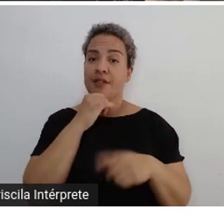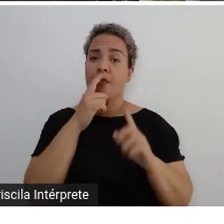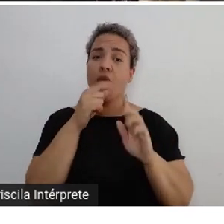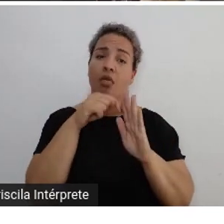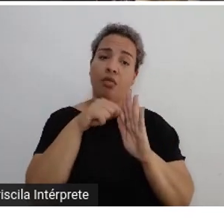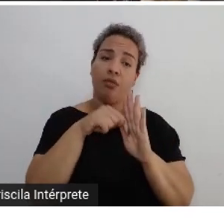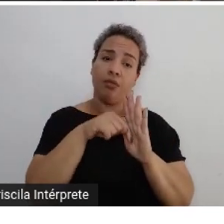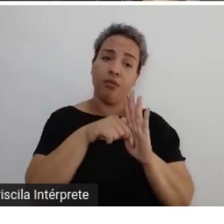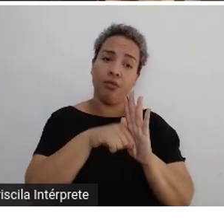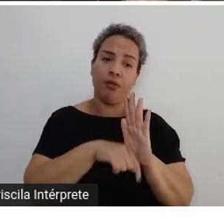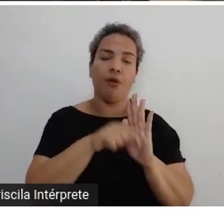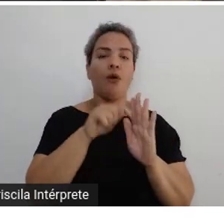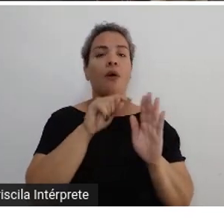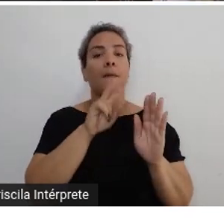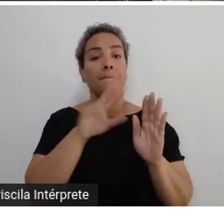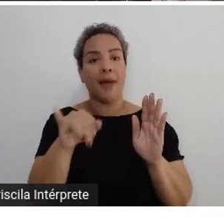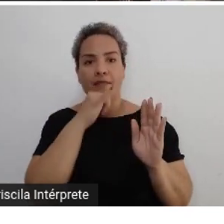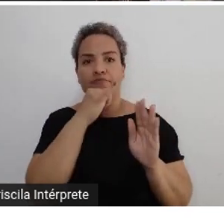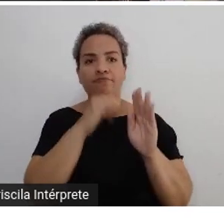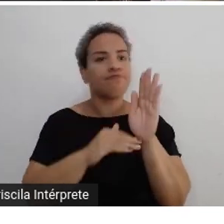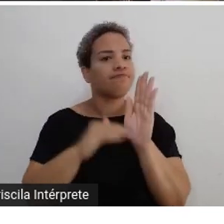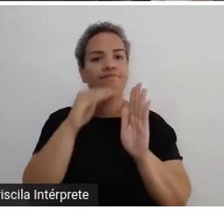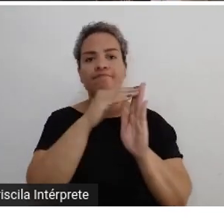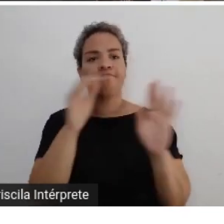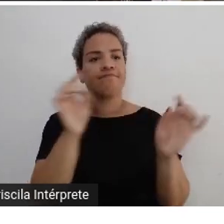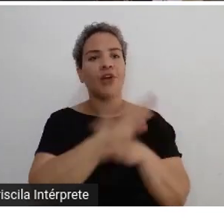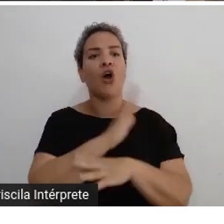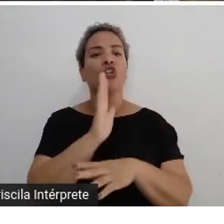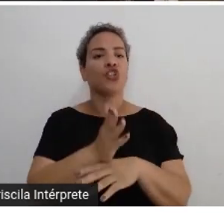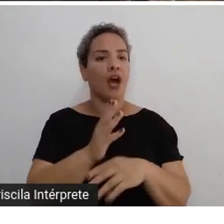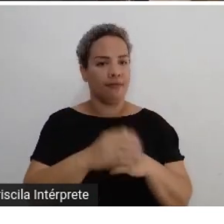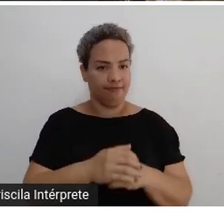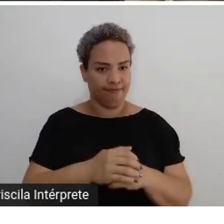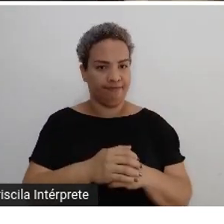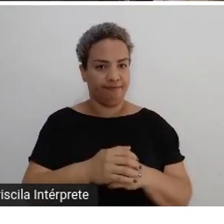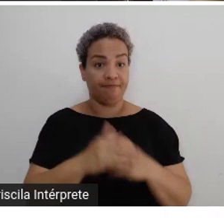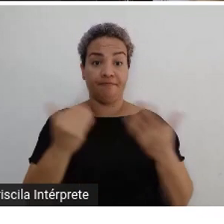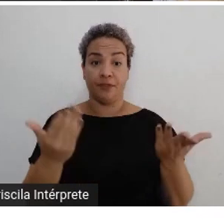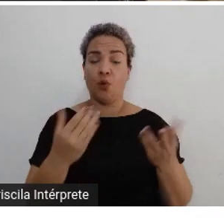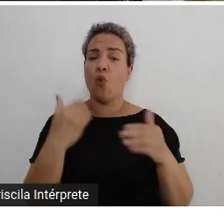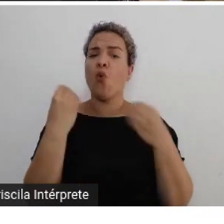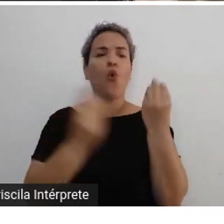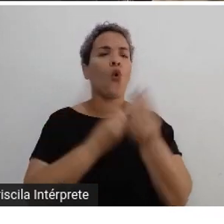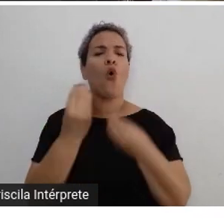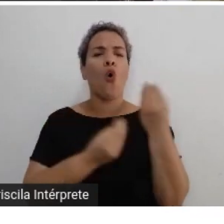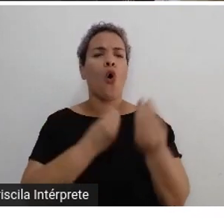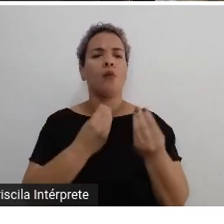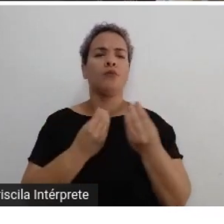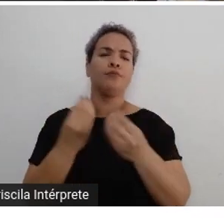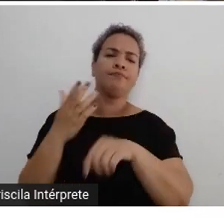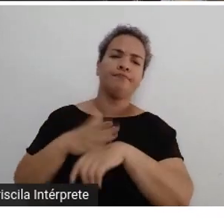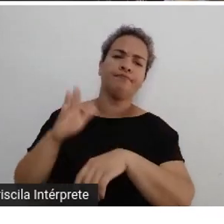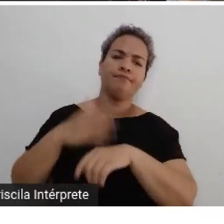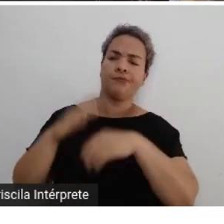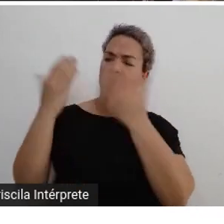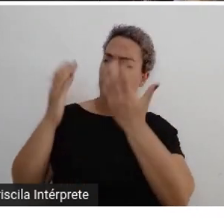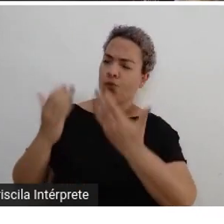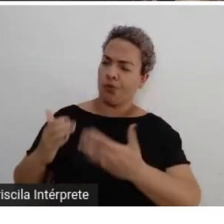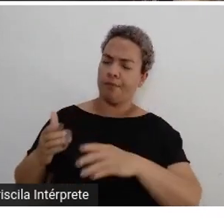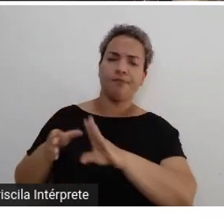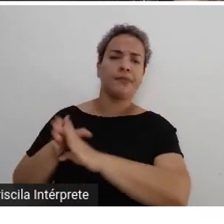mais madura ela vai estar. E aí, que tipo, então, de curadoria, de treinamento precisa ser